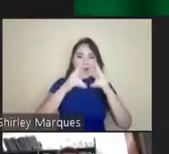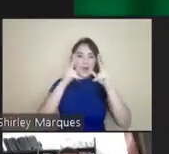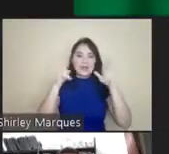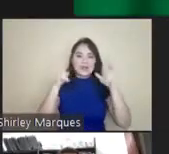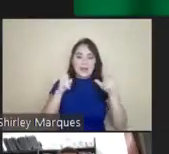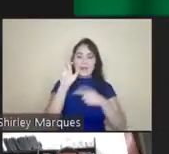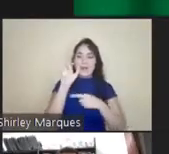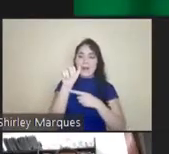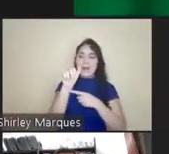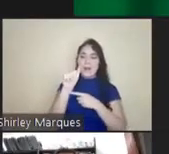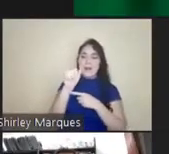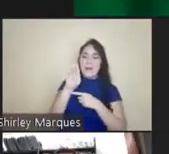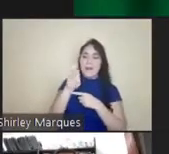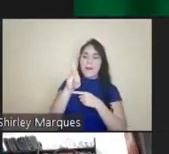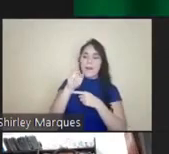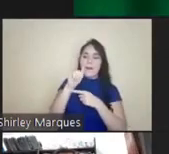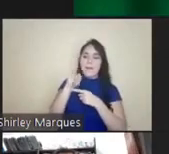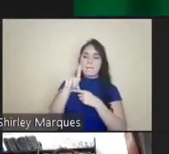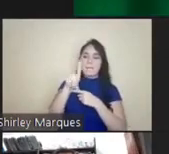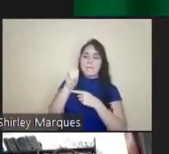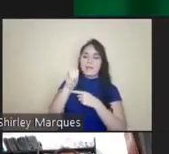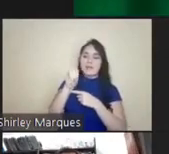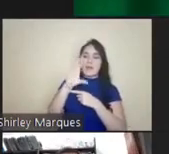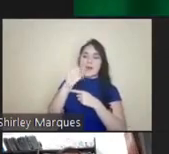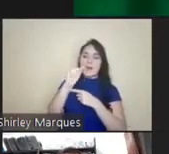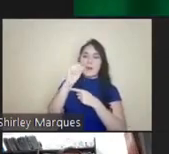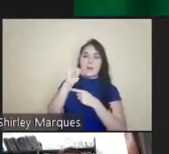aí? Dá pra ouvir. Belo violão.